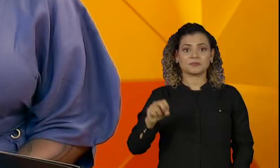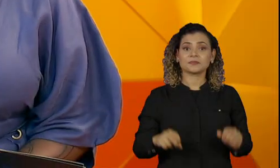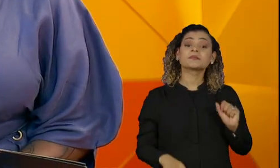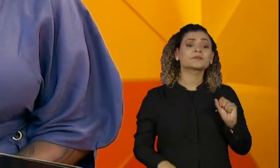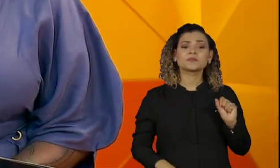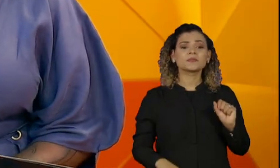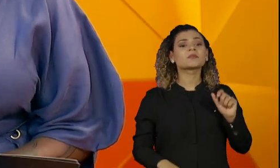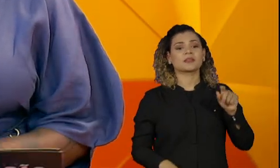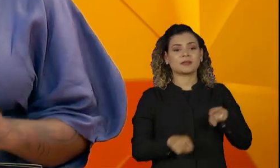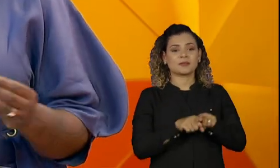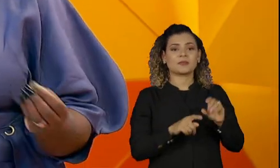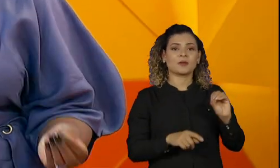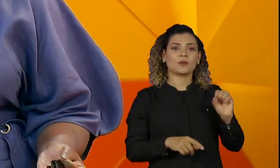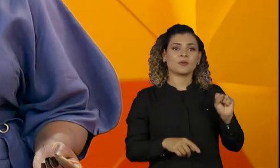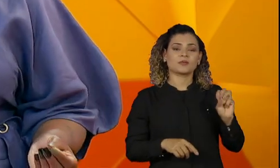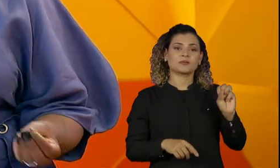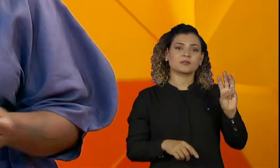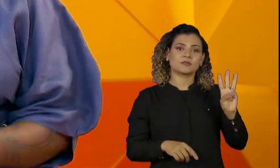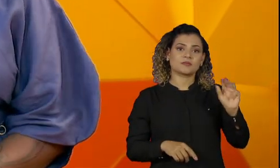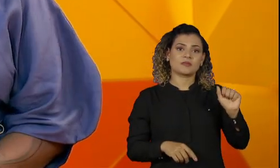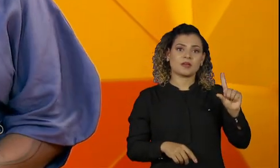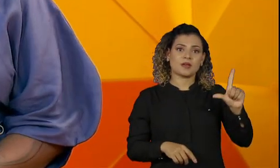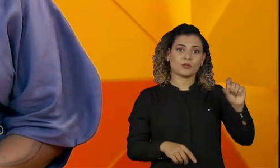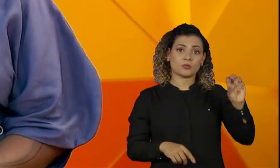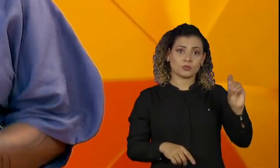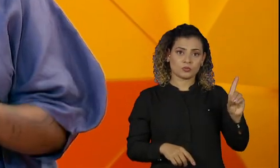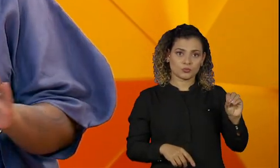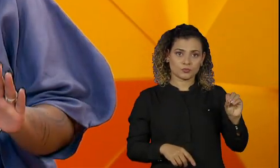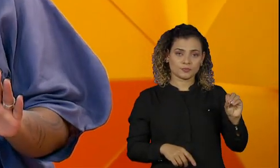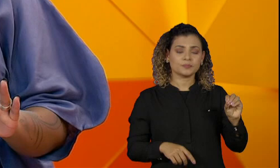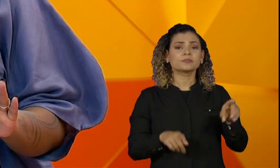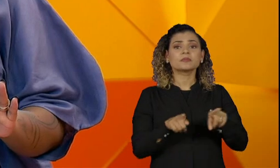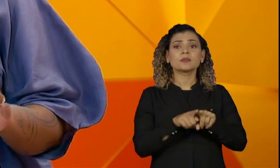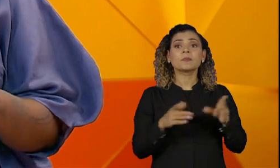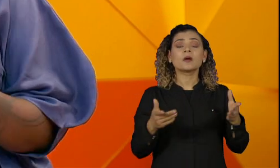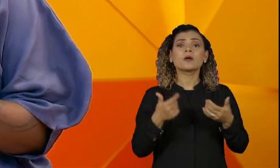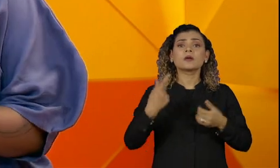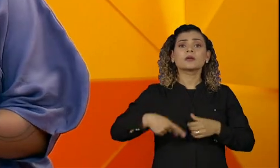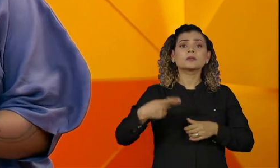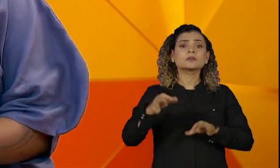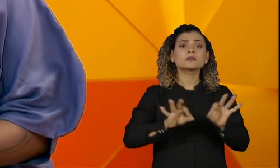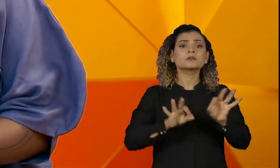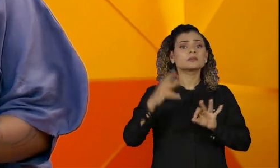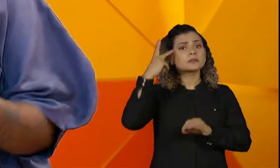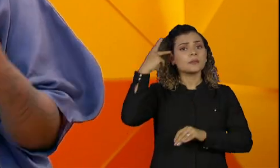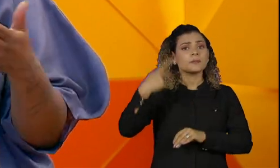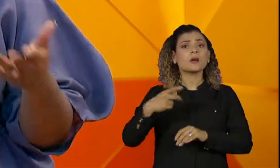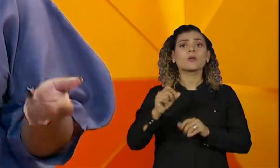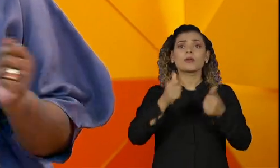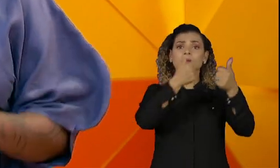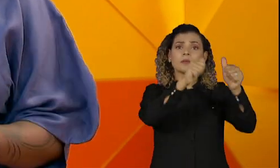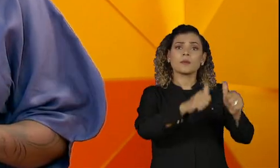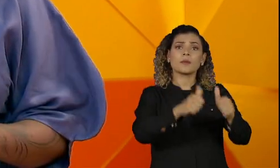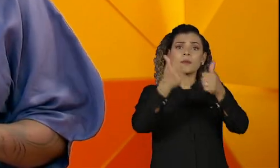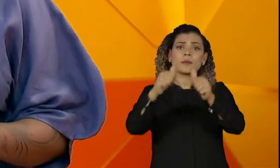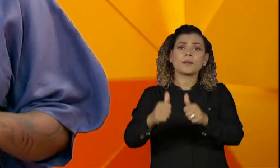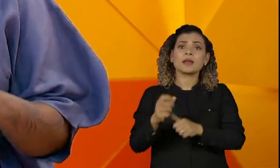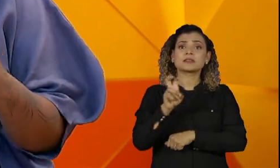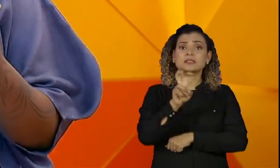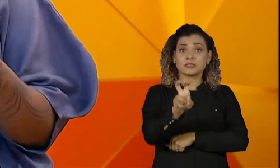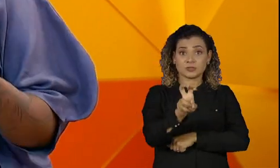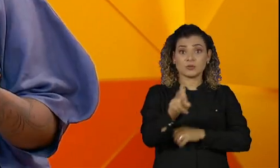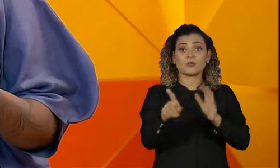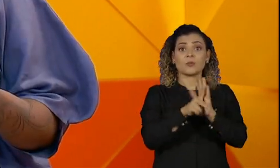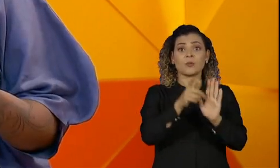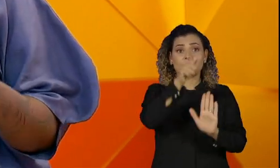Um projeto da Prefeitura de São Paulo previa a instalação de 5 estátuas de personalidades negras pela cidade. Nós